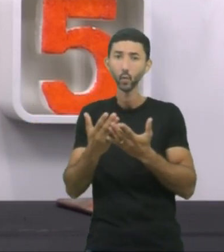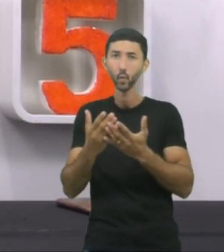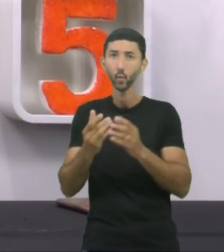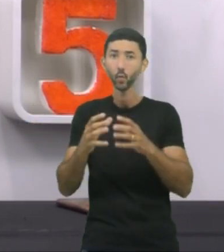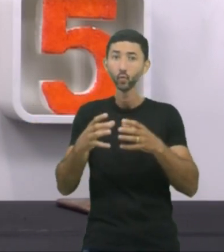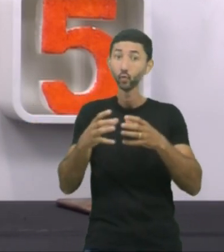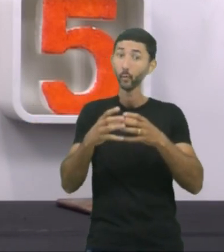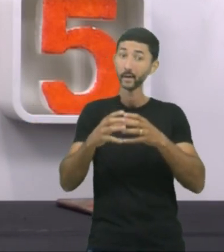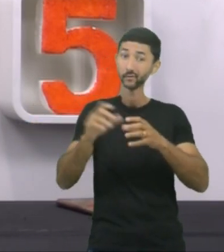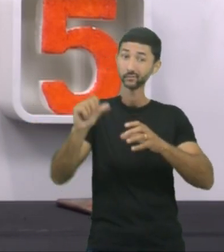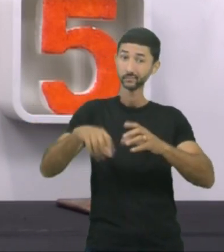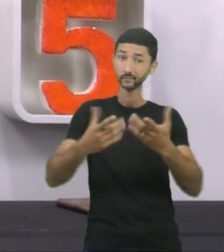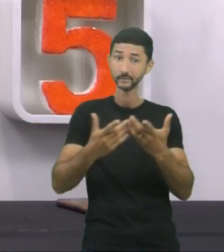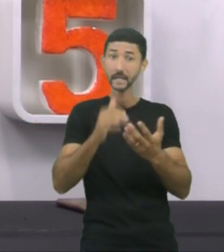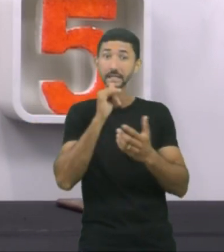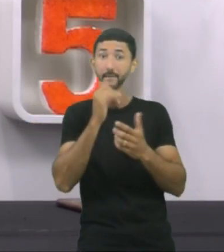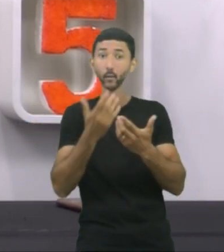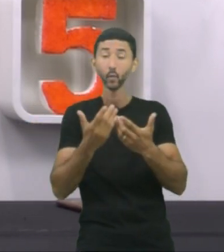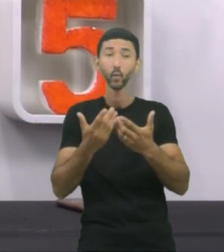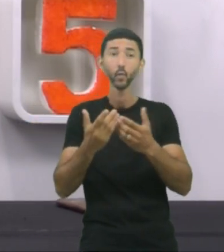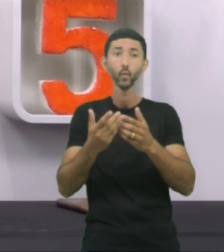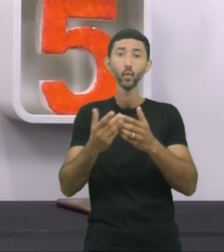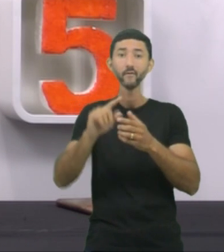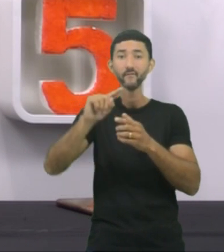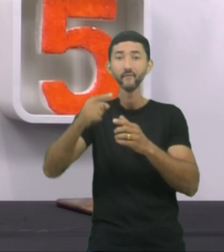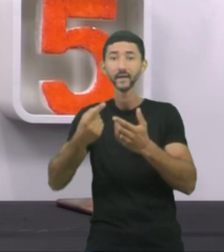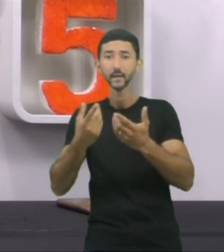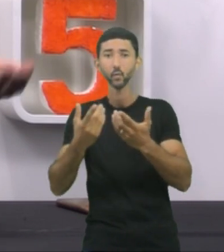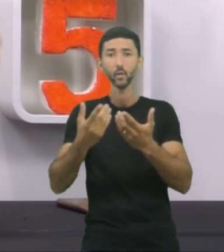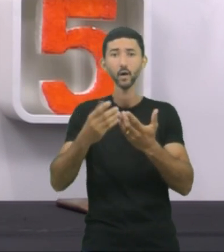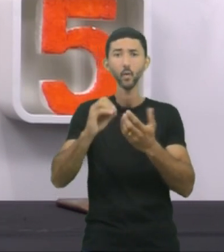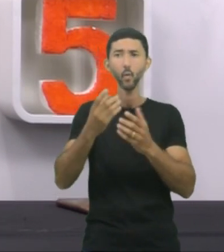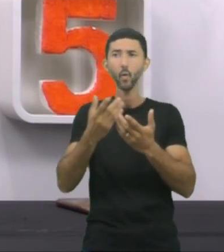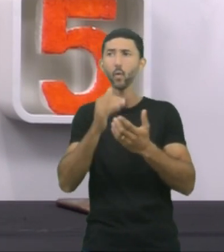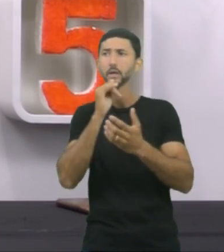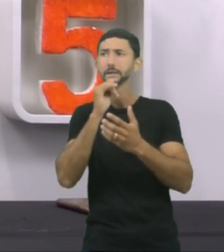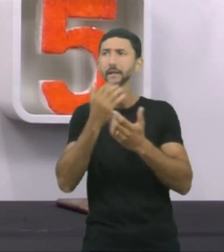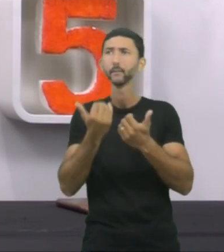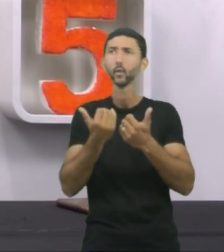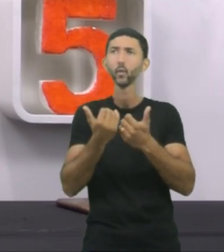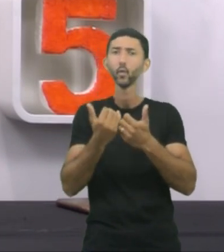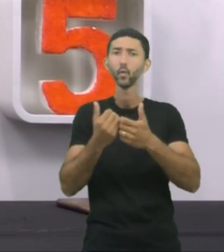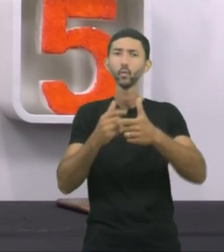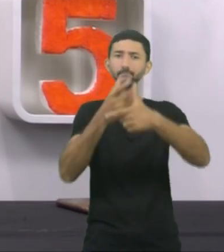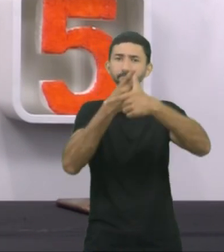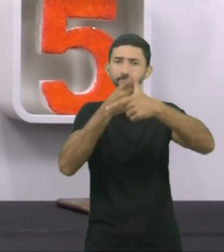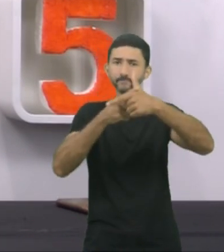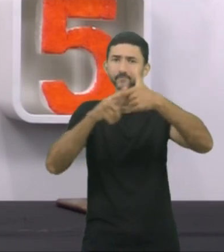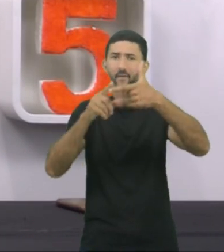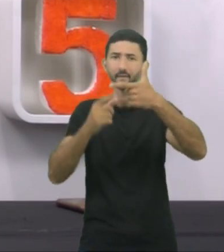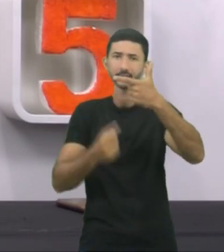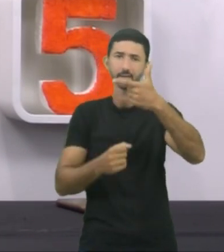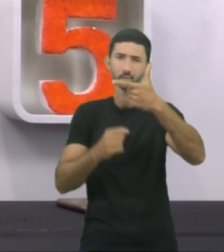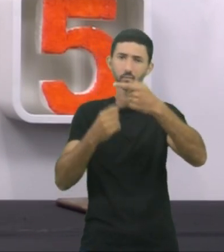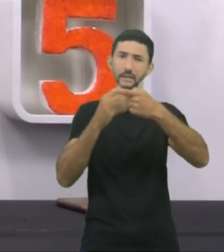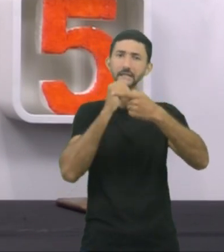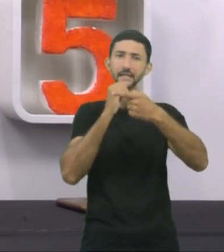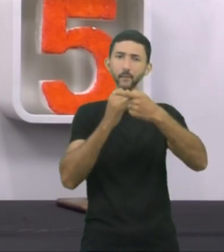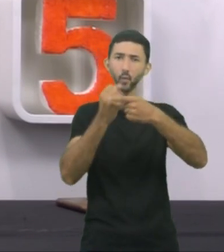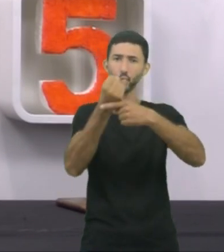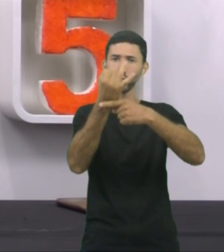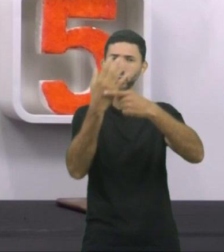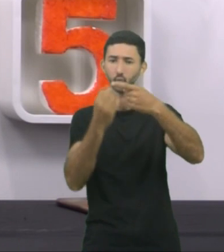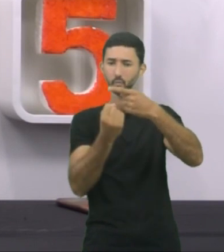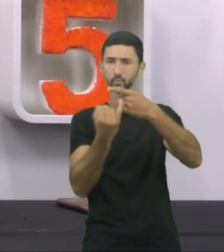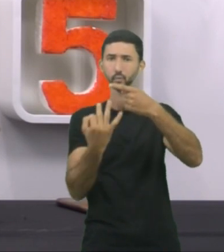não são inteiros, ou seja, eles têm vírgula ou eles são representados por fração. Por exemplo, quando